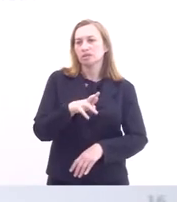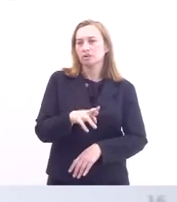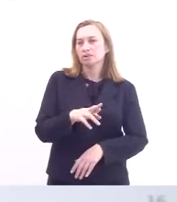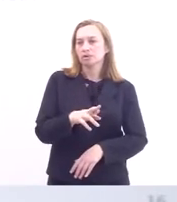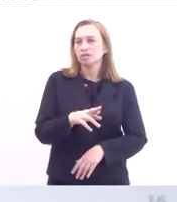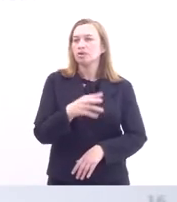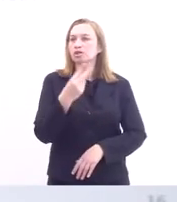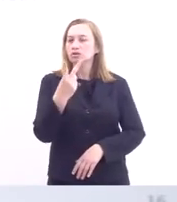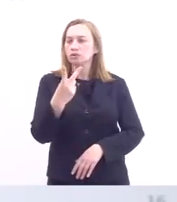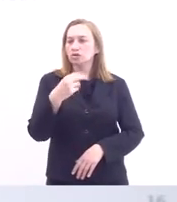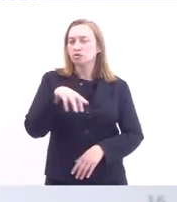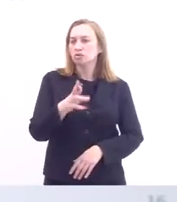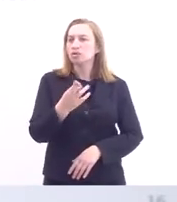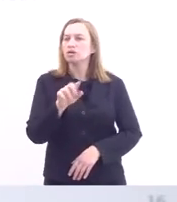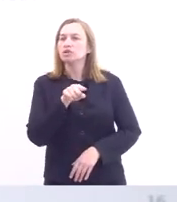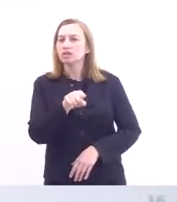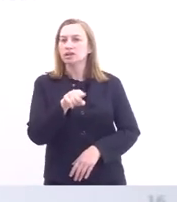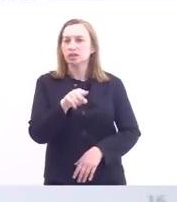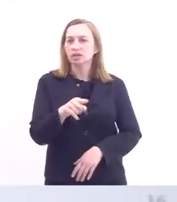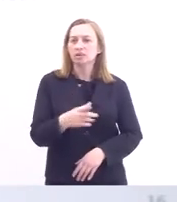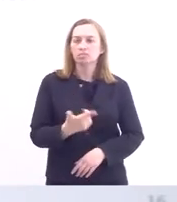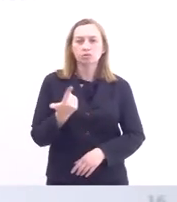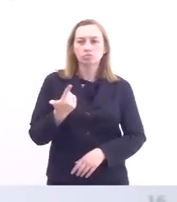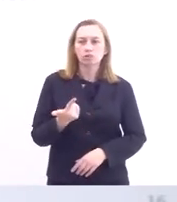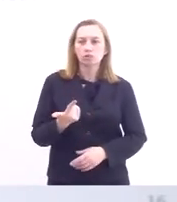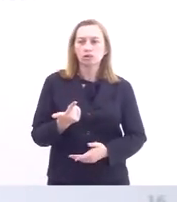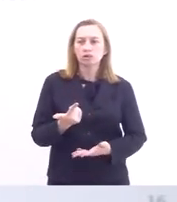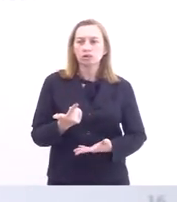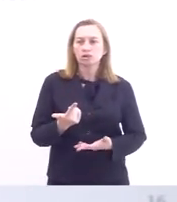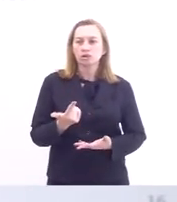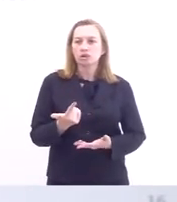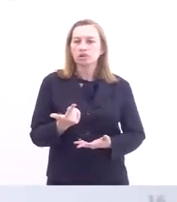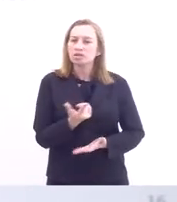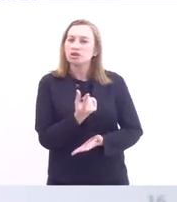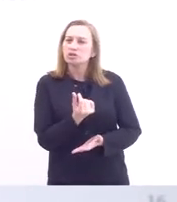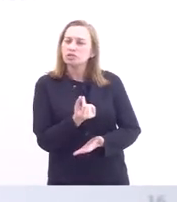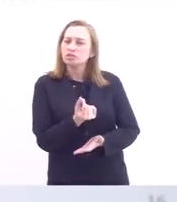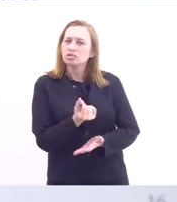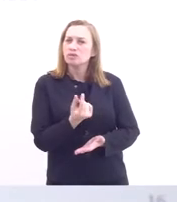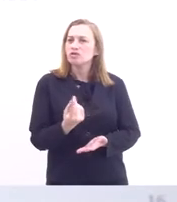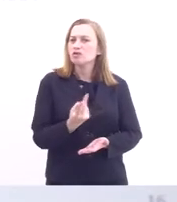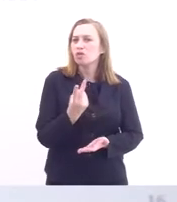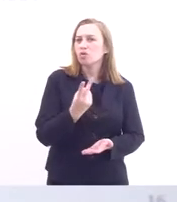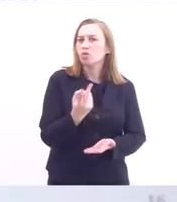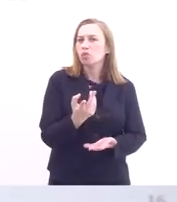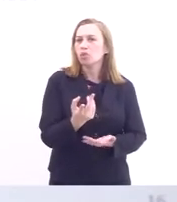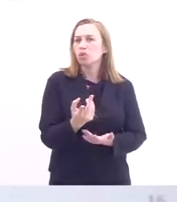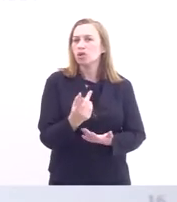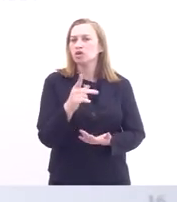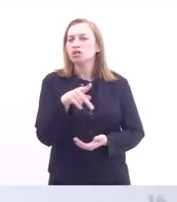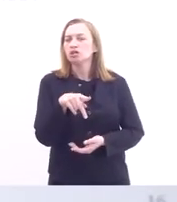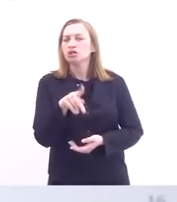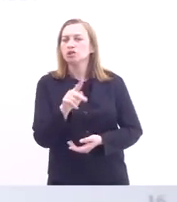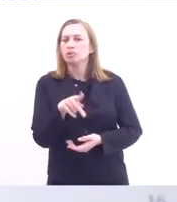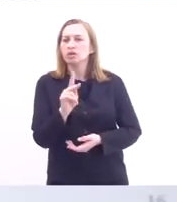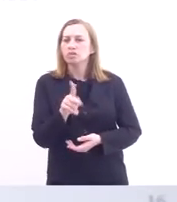aproximadamente 2 bilhões. Aqui a gente não considera nessas receitas as receitas de